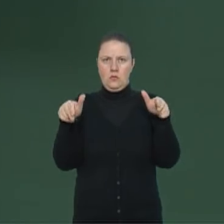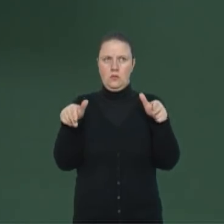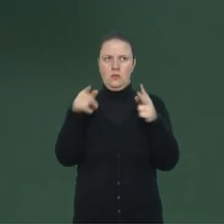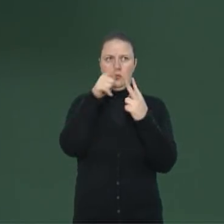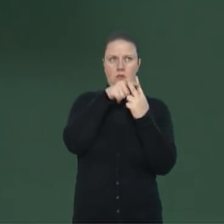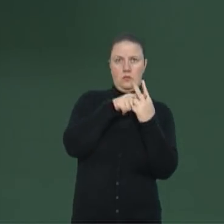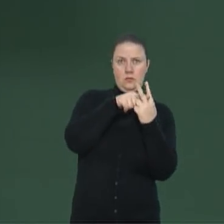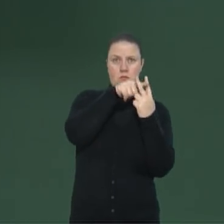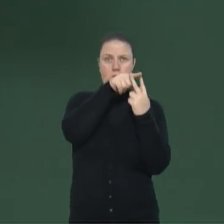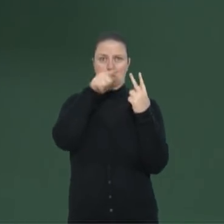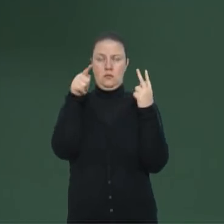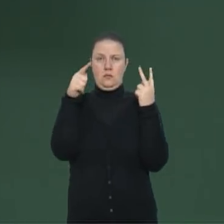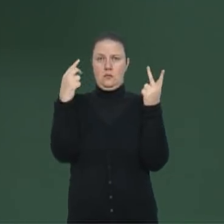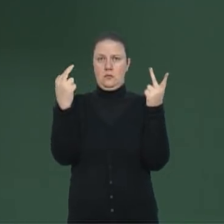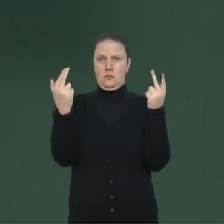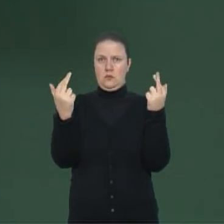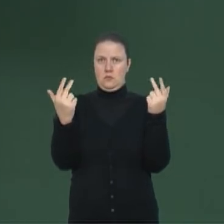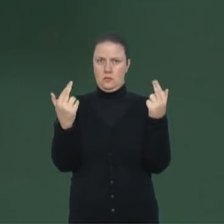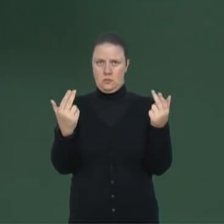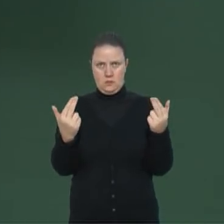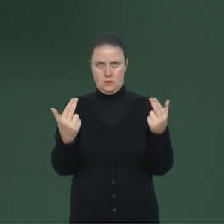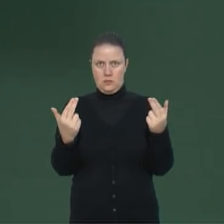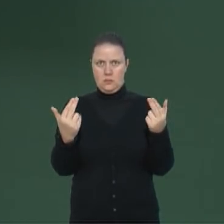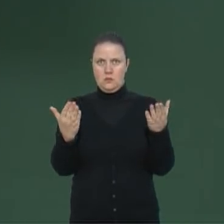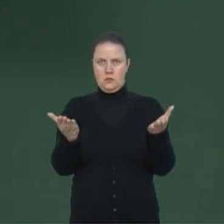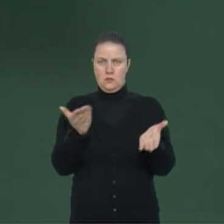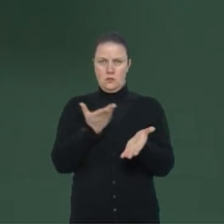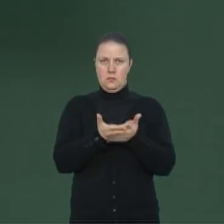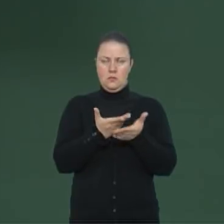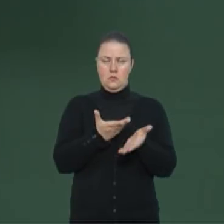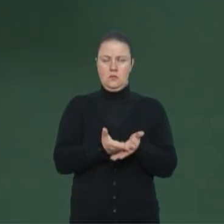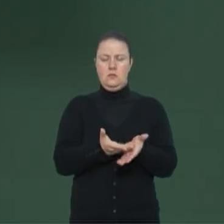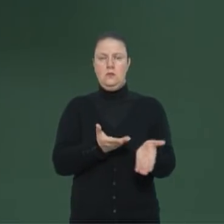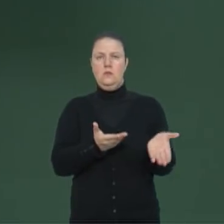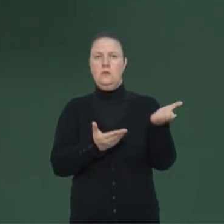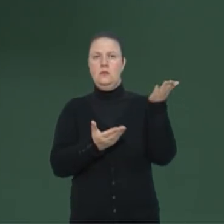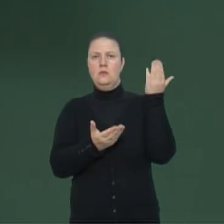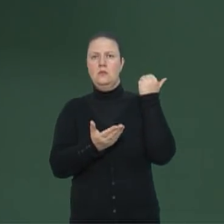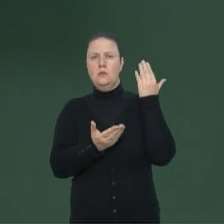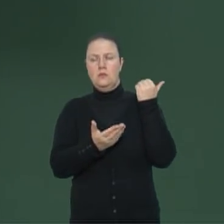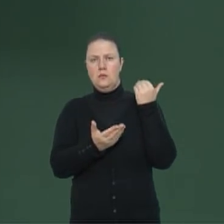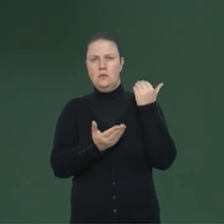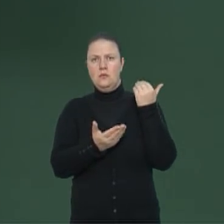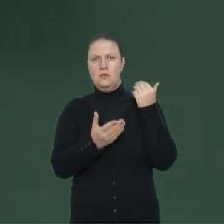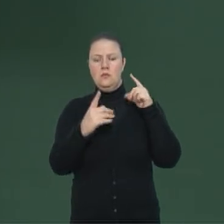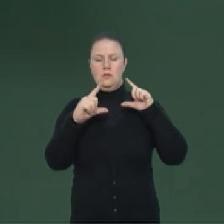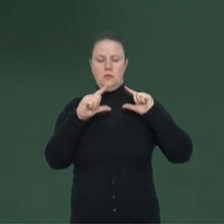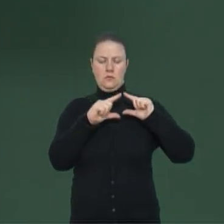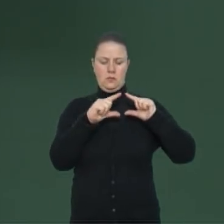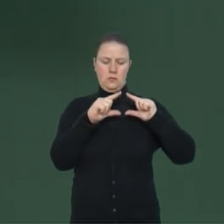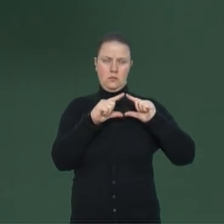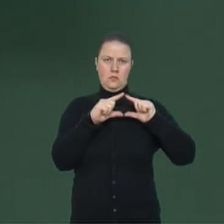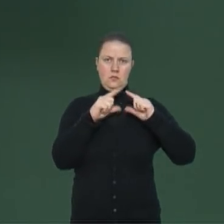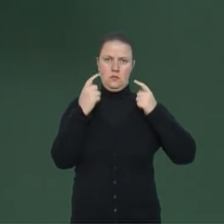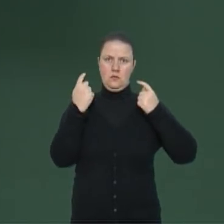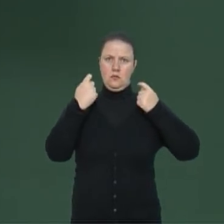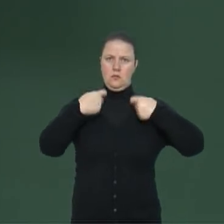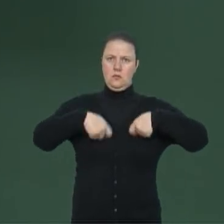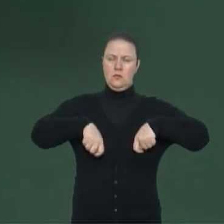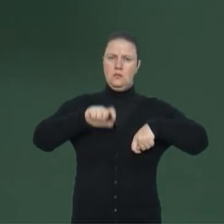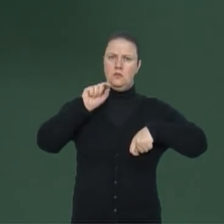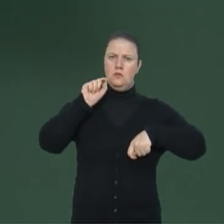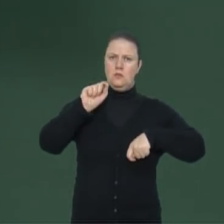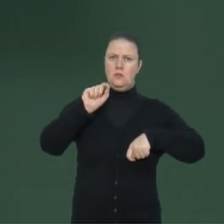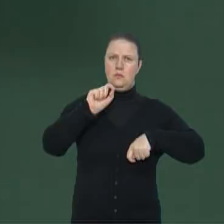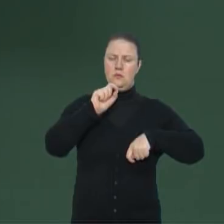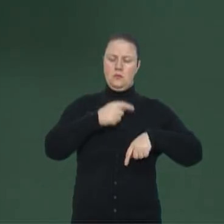serem iguais, numa das aulas que a gente viu aí, o delta precisa ser o quê? Precisa